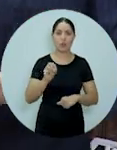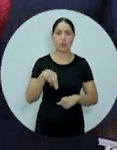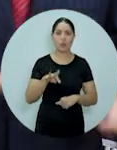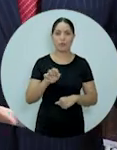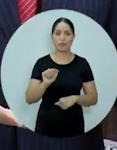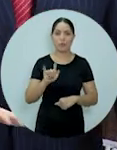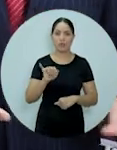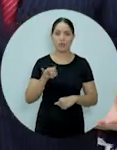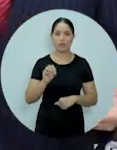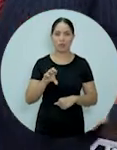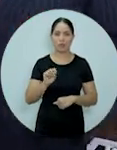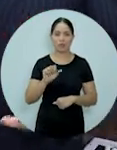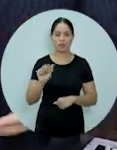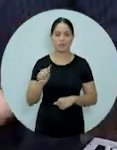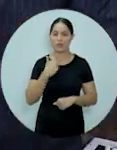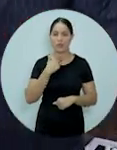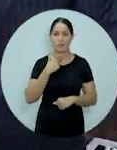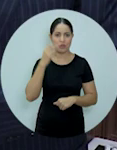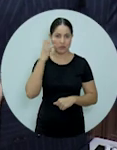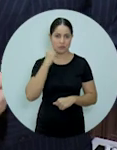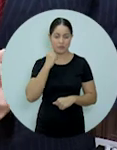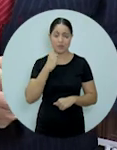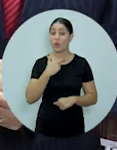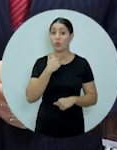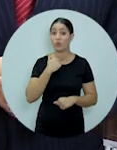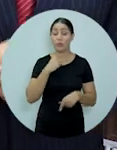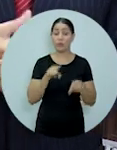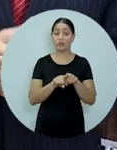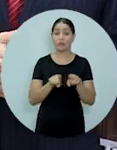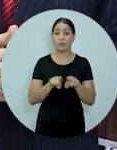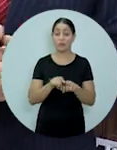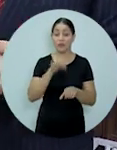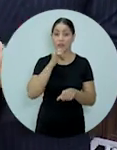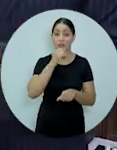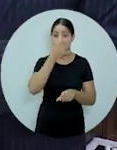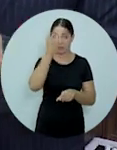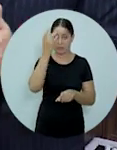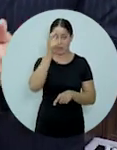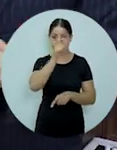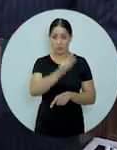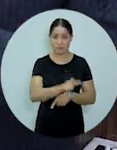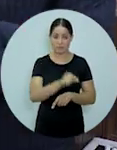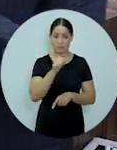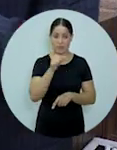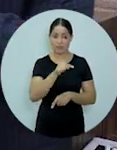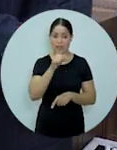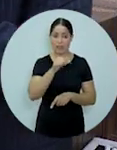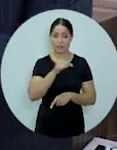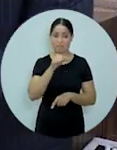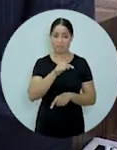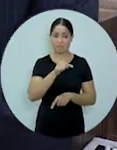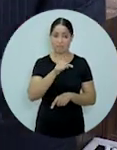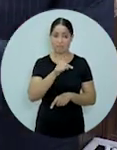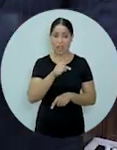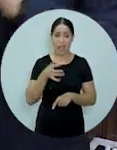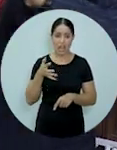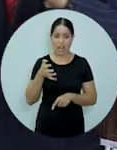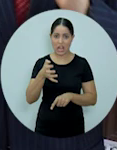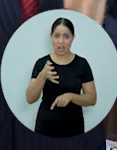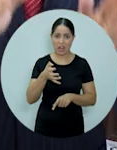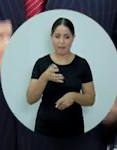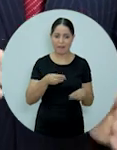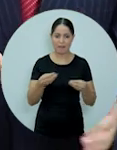contagiosa, eu não posso permitir a adoção. Eu não posso permitir que uma pessoa que tem